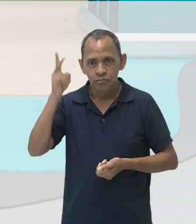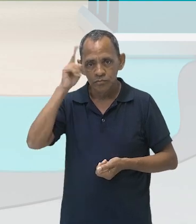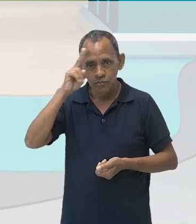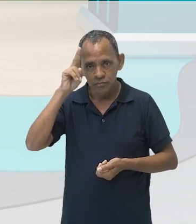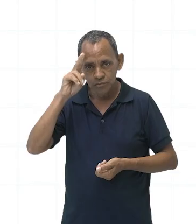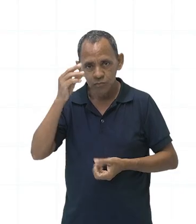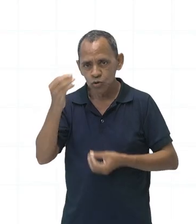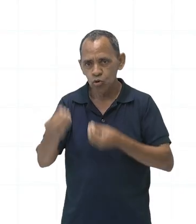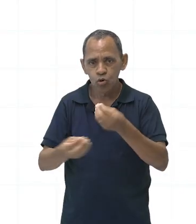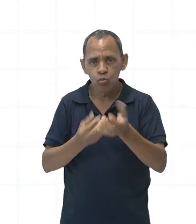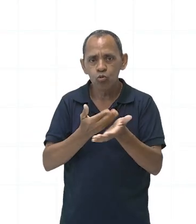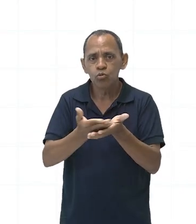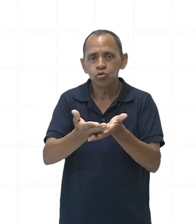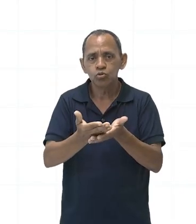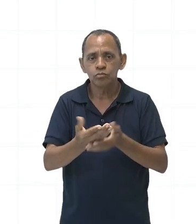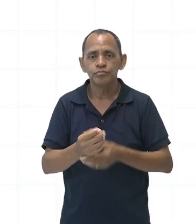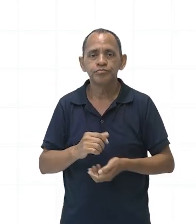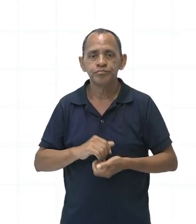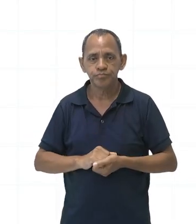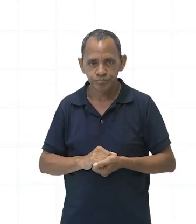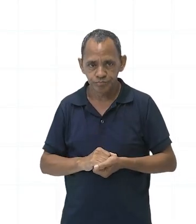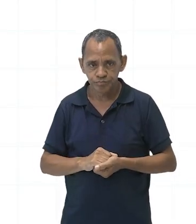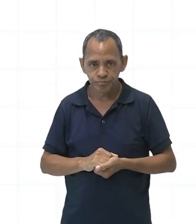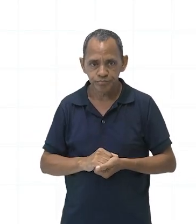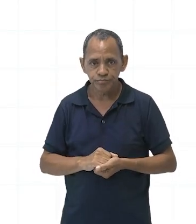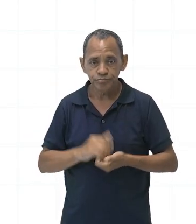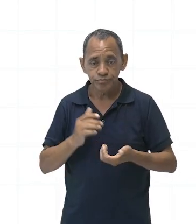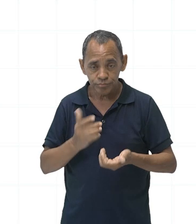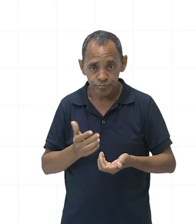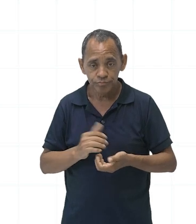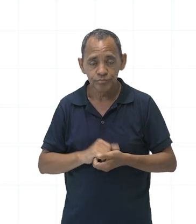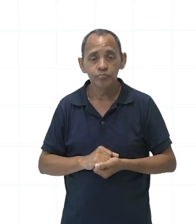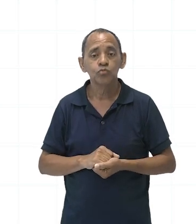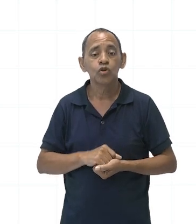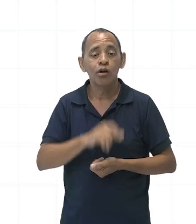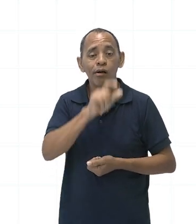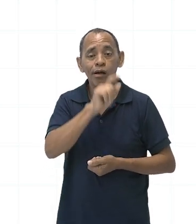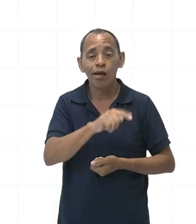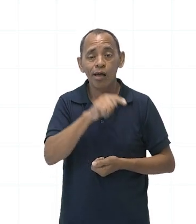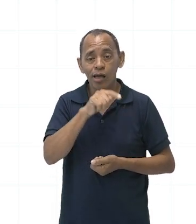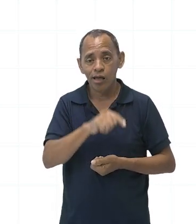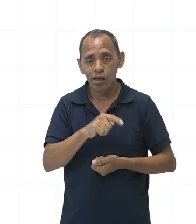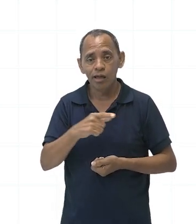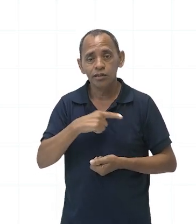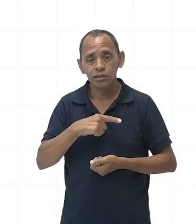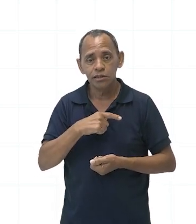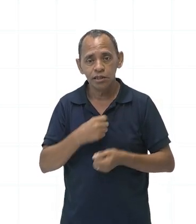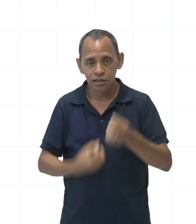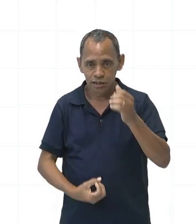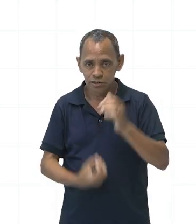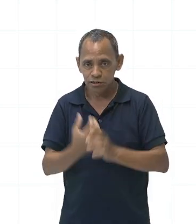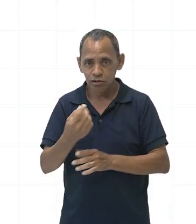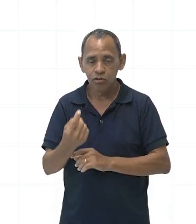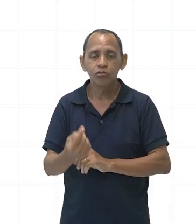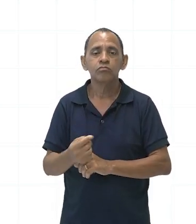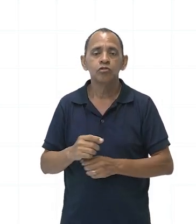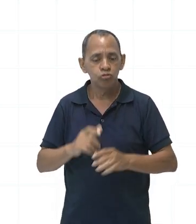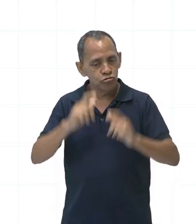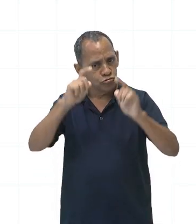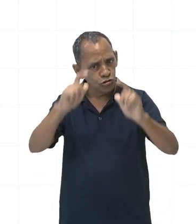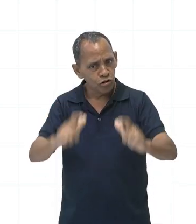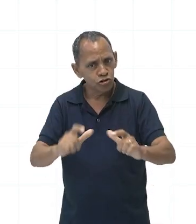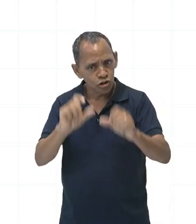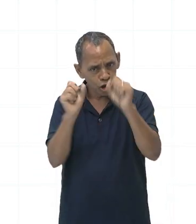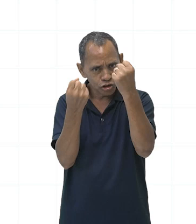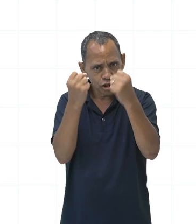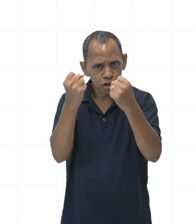se iniciou? Bom, a ginástica localizada, ela tem origem na ginástica de academia e